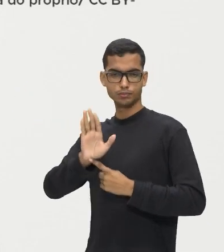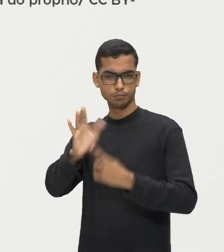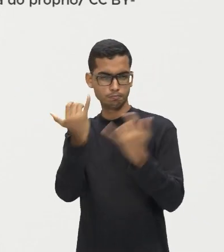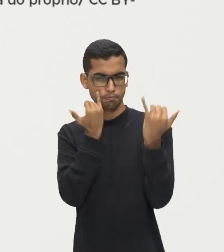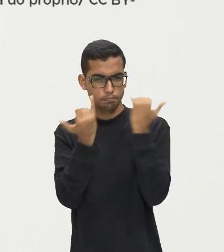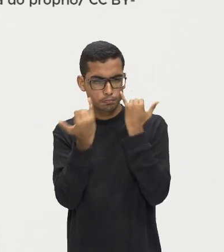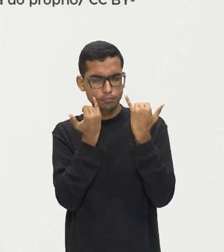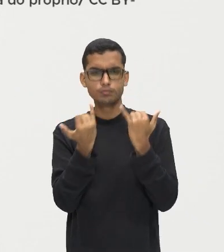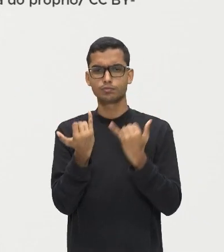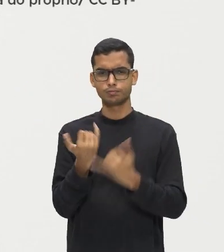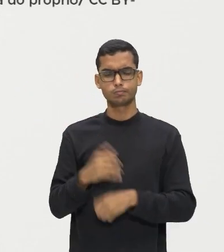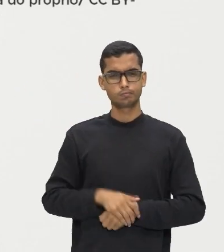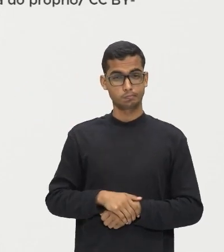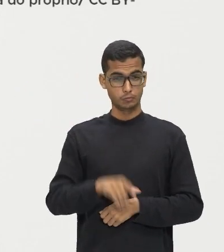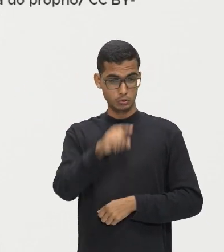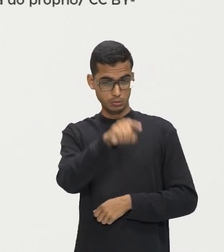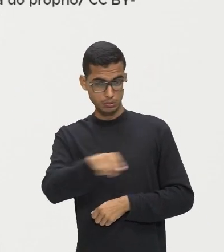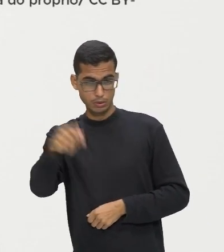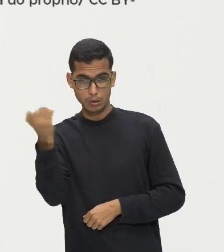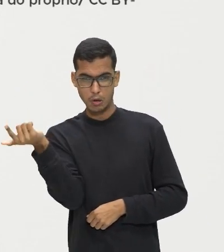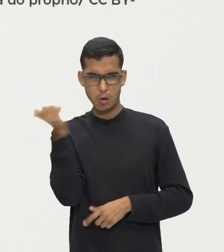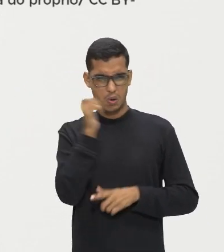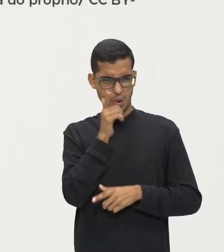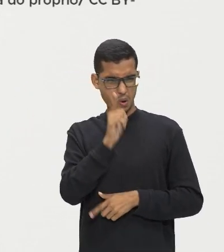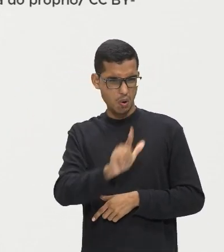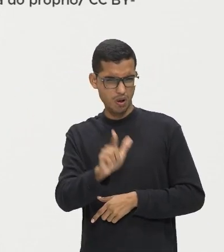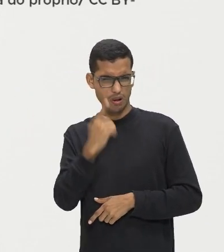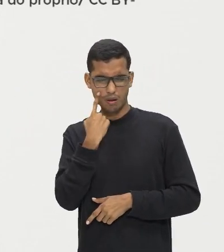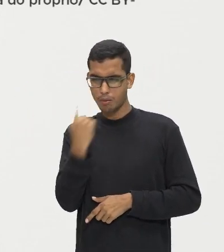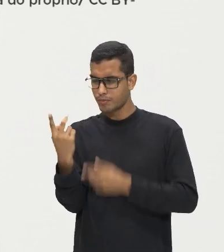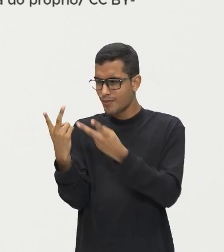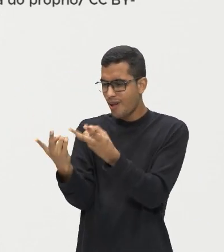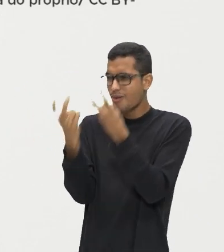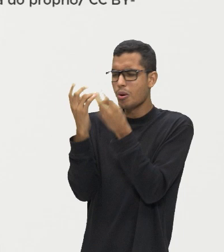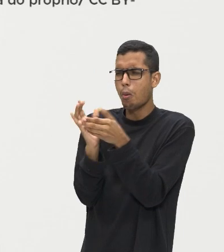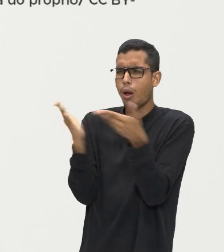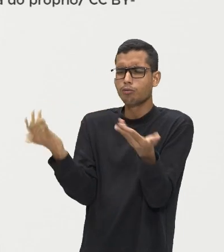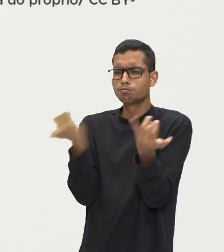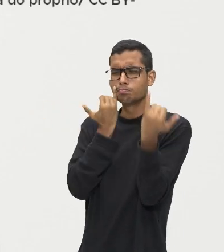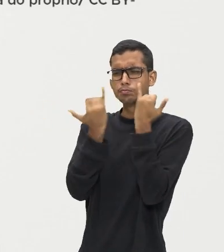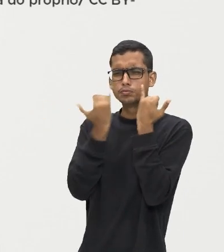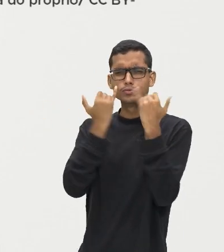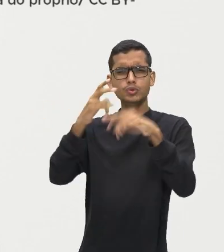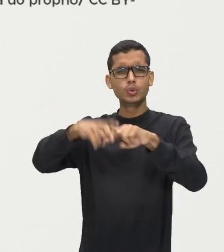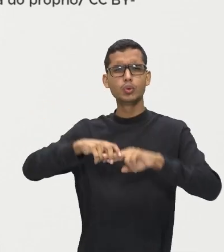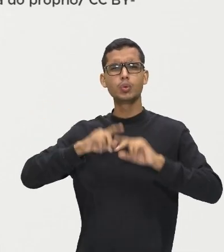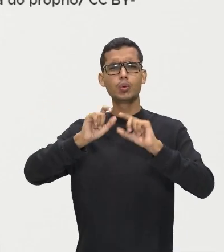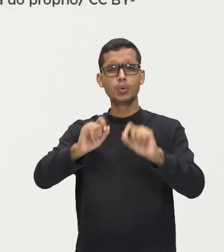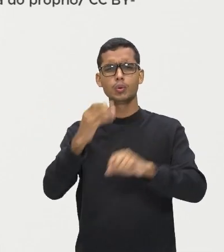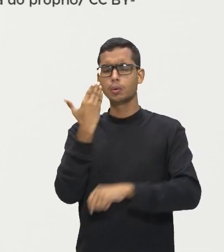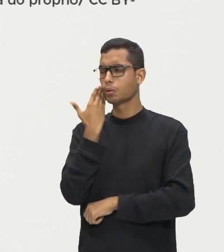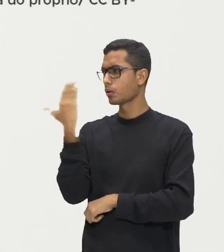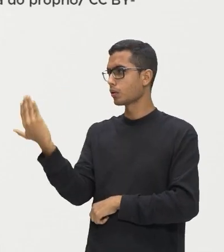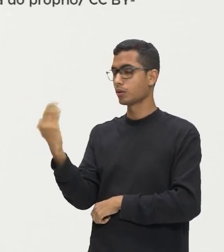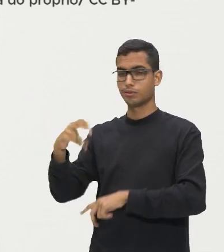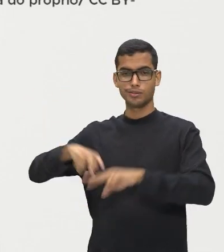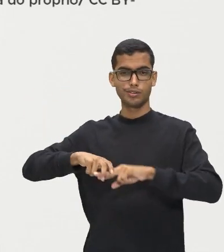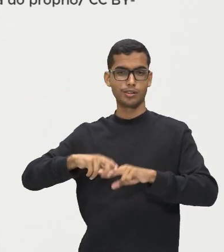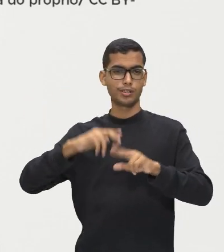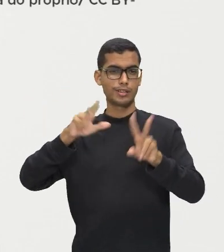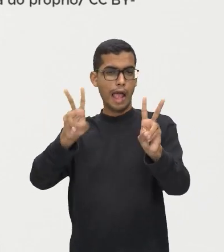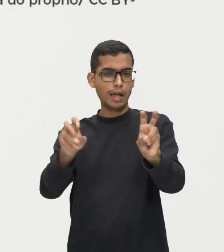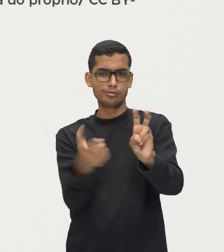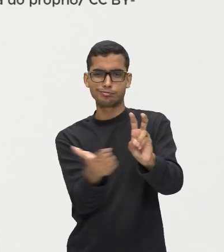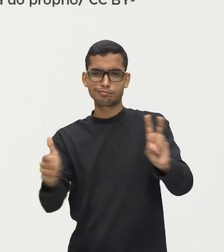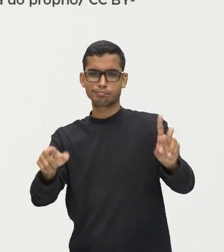Talvez nem todos vocês consigam identificar qual é a informação. Porque esse mapa está sem título, esse mapa não